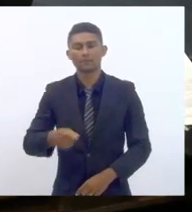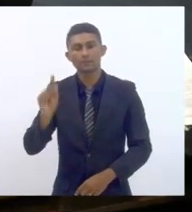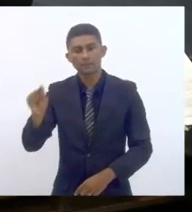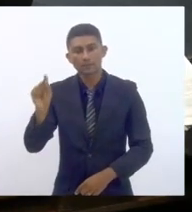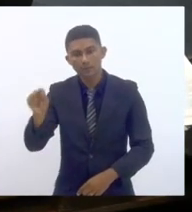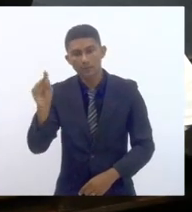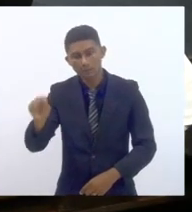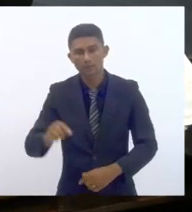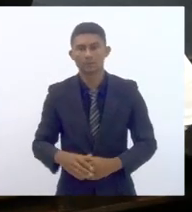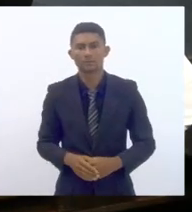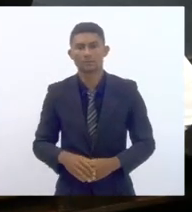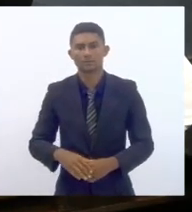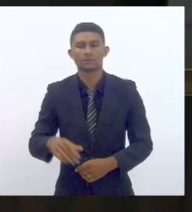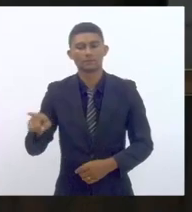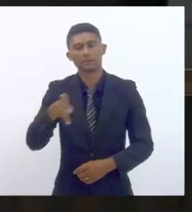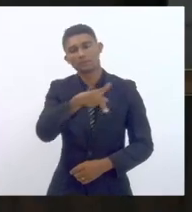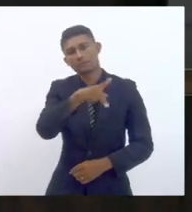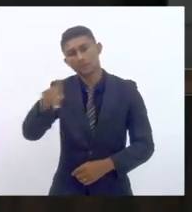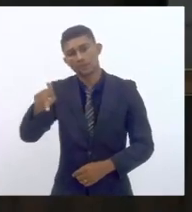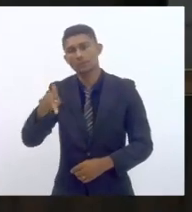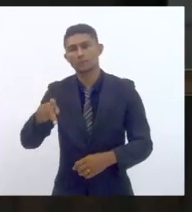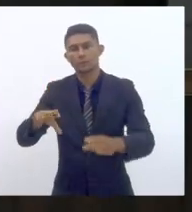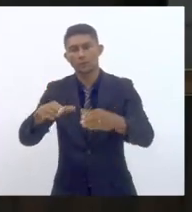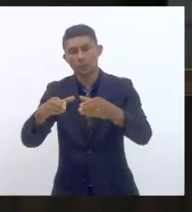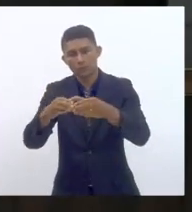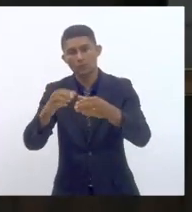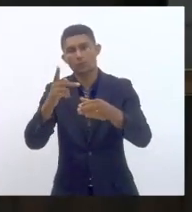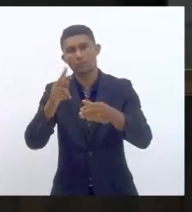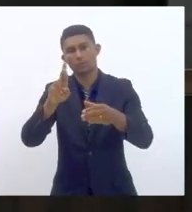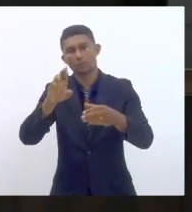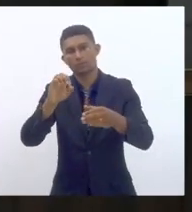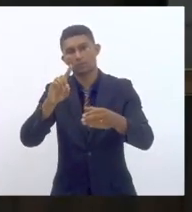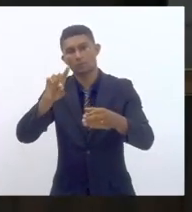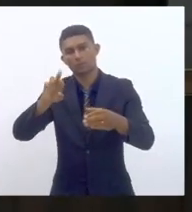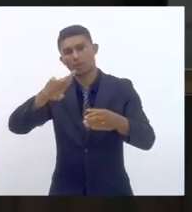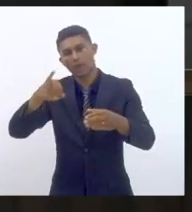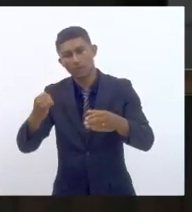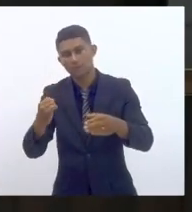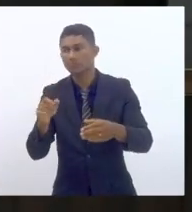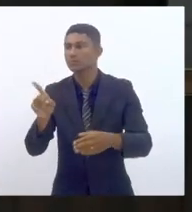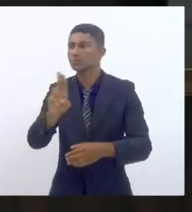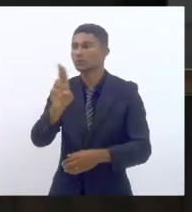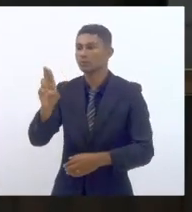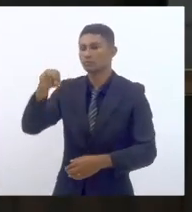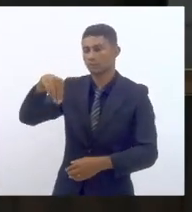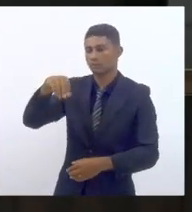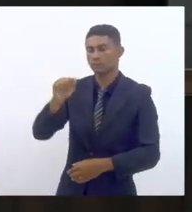Também está conosco o presidente do PRODERJ, senhor Mauro Bebezão,